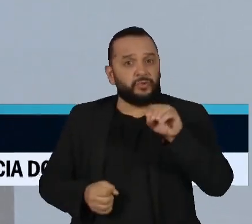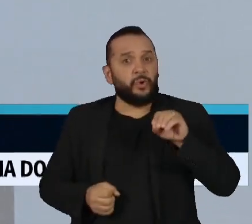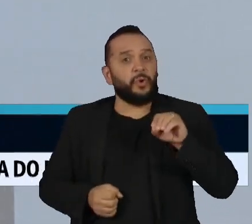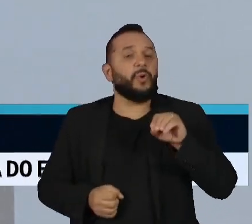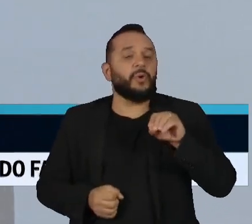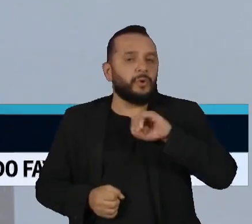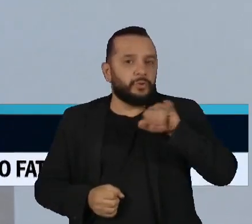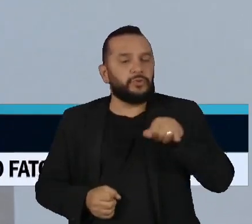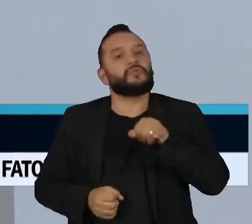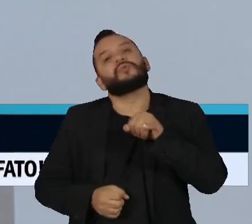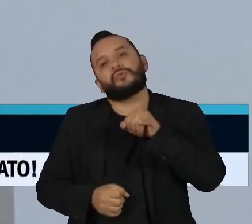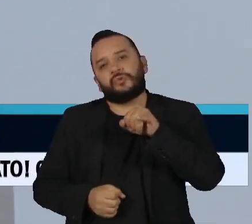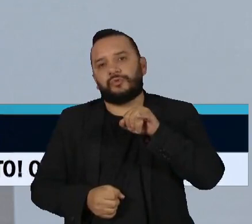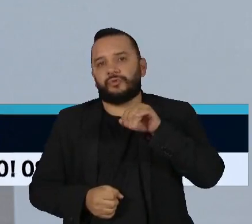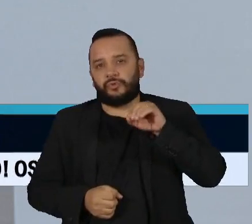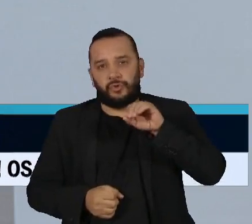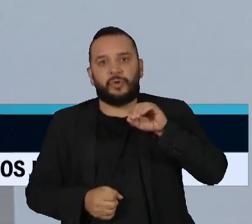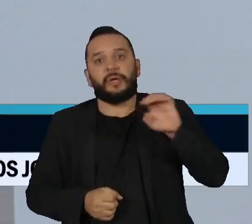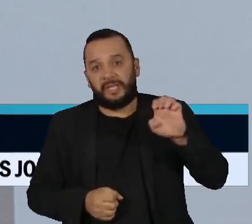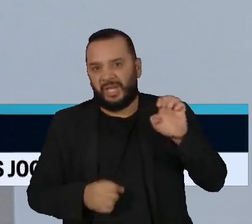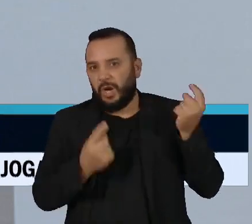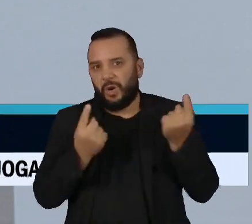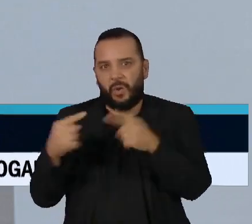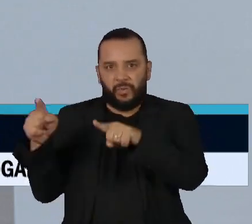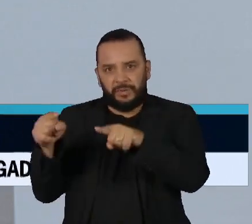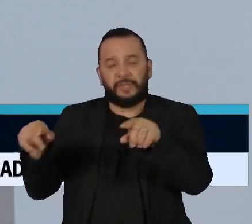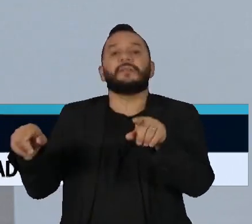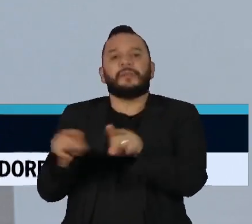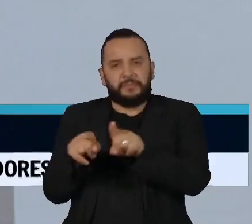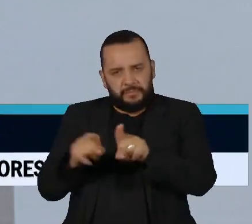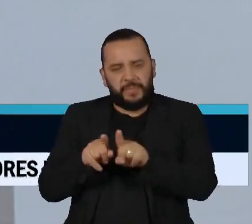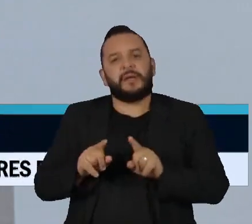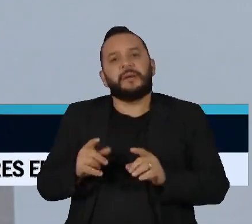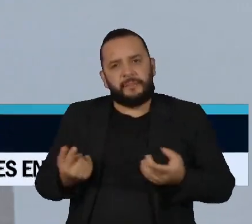e emendou: muitos parceiros do G7 compartilham a